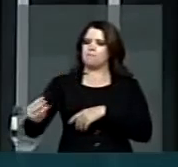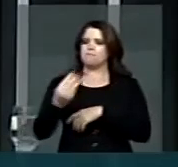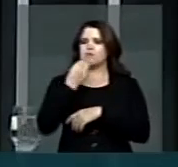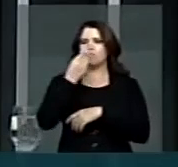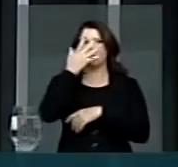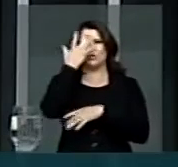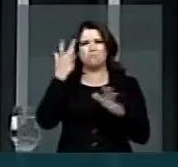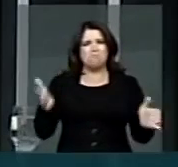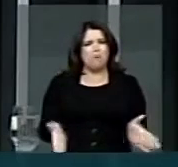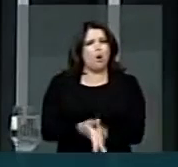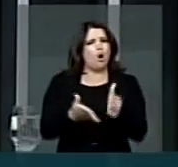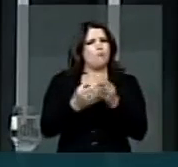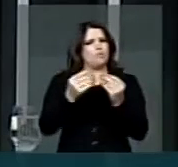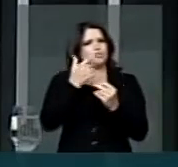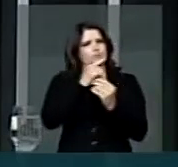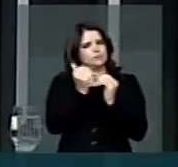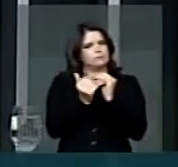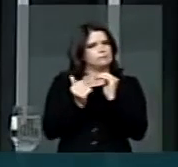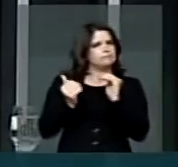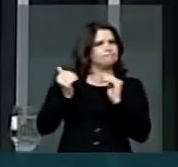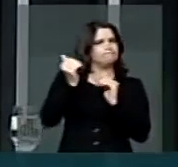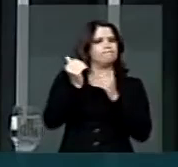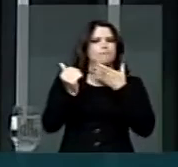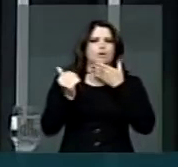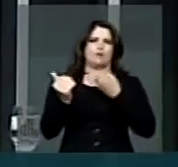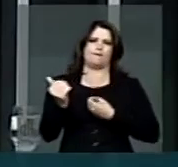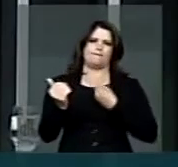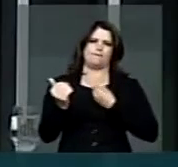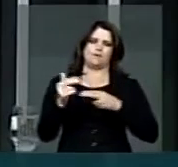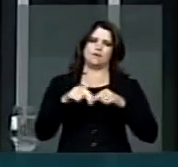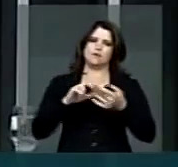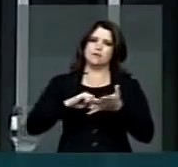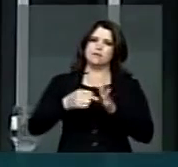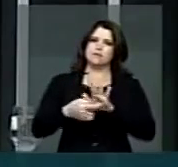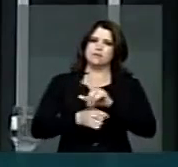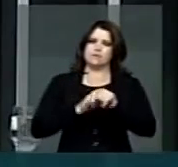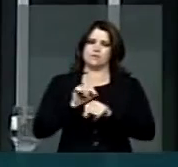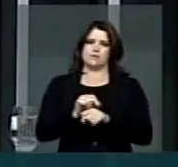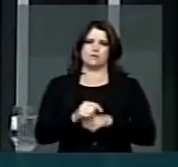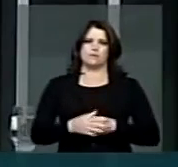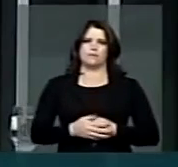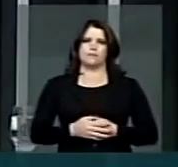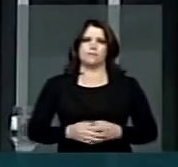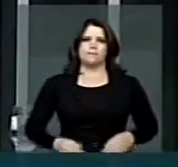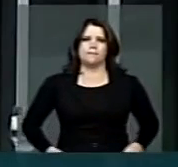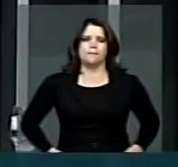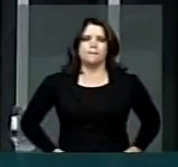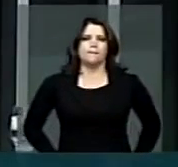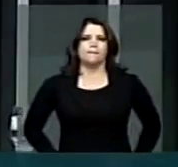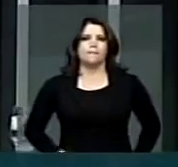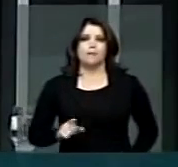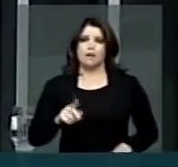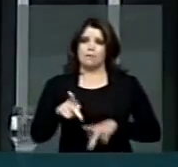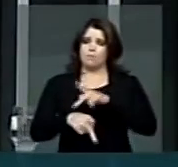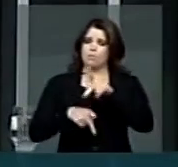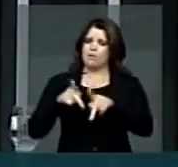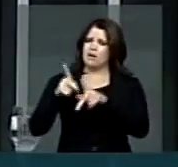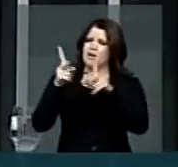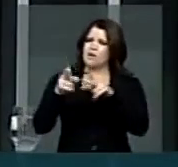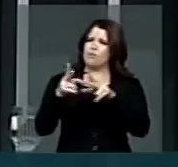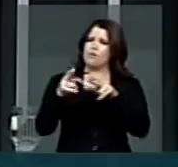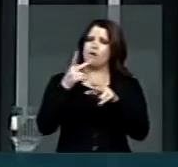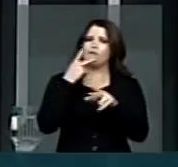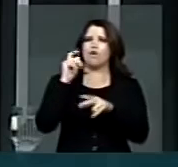brasileiros da pobreza absoluta. Isso significa uma população equivalente a